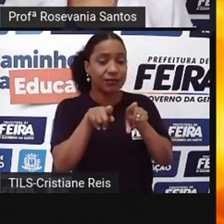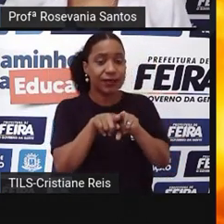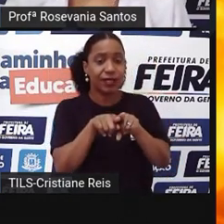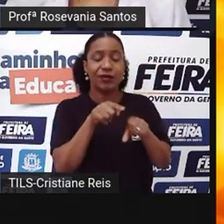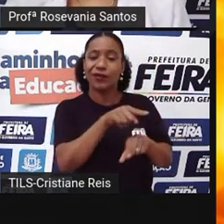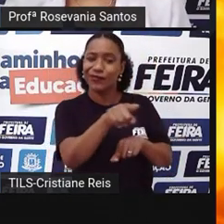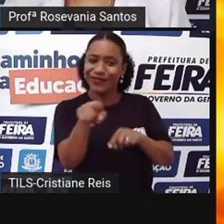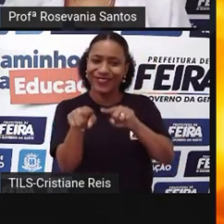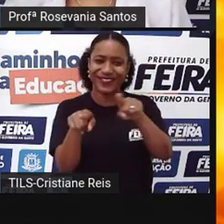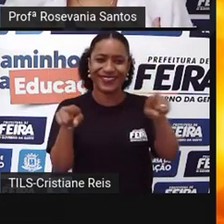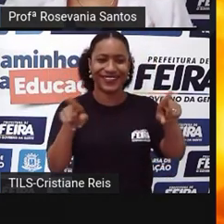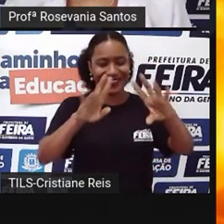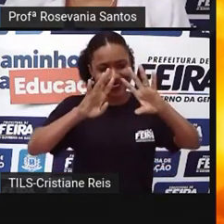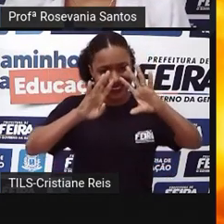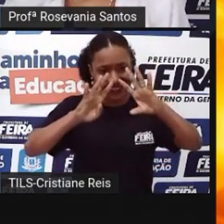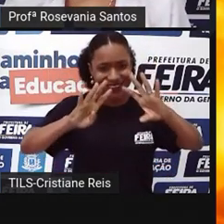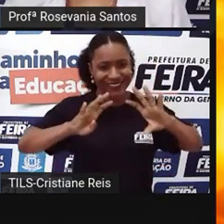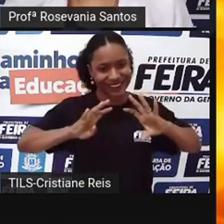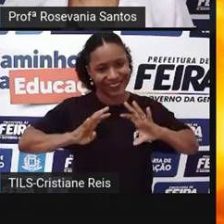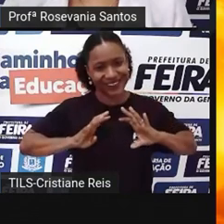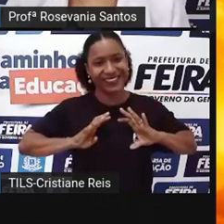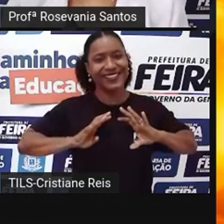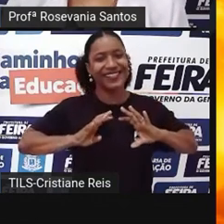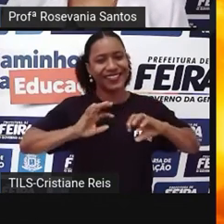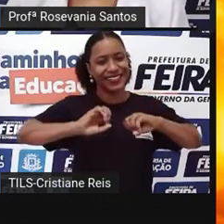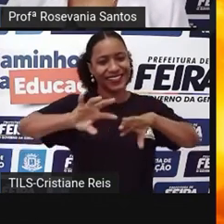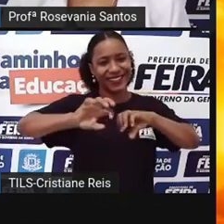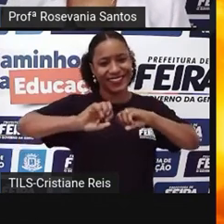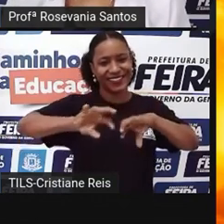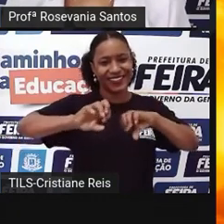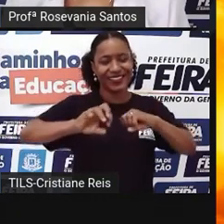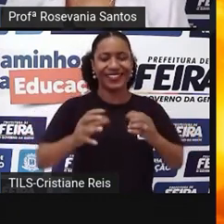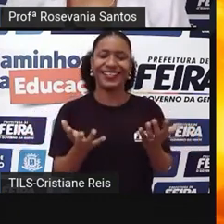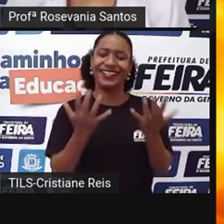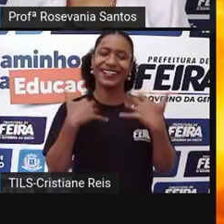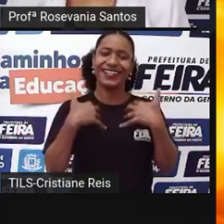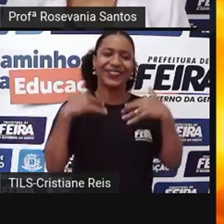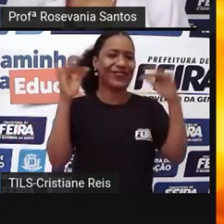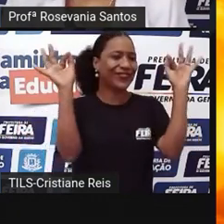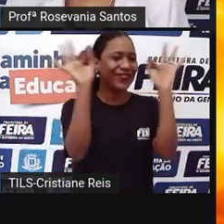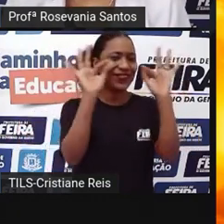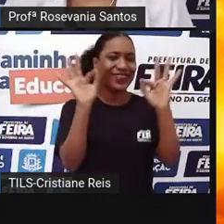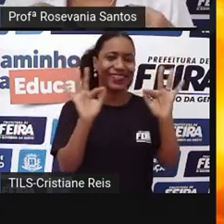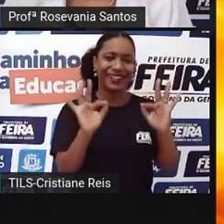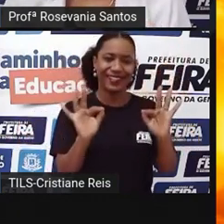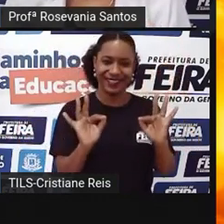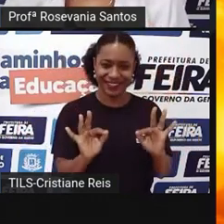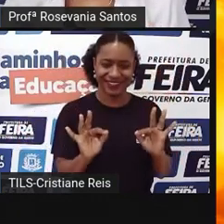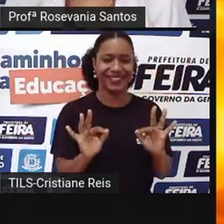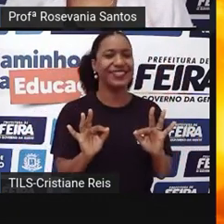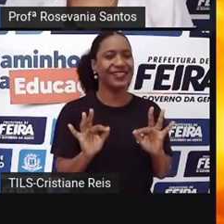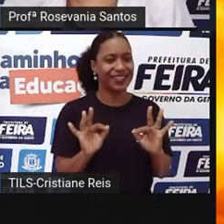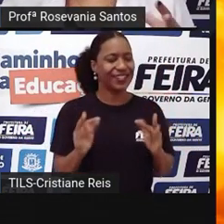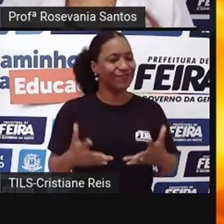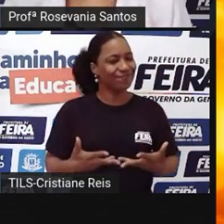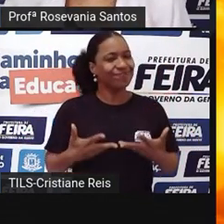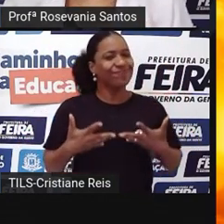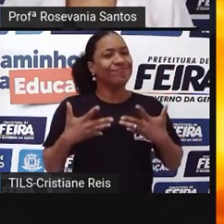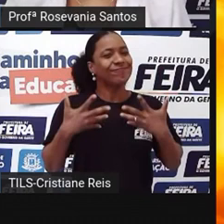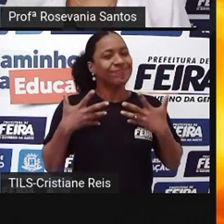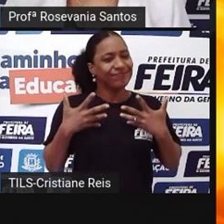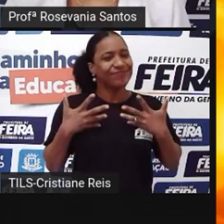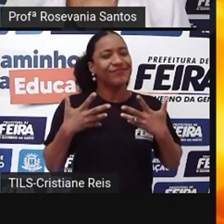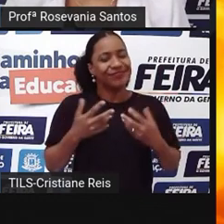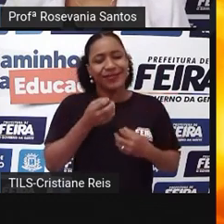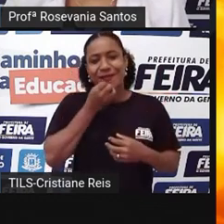me acompanhado durante esta jornada. Isso me deixou muito feliz mesmo, e realmente, gente, fiquei muito feliz com isso. E espero,